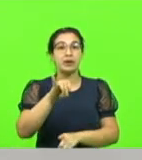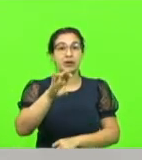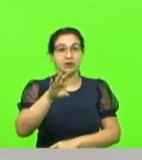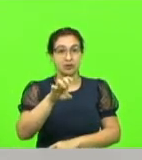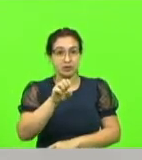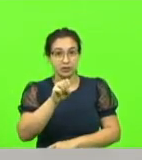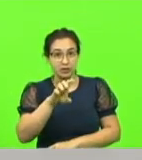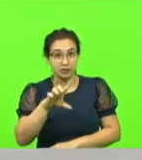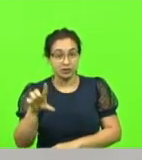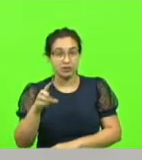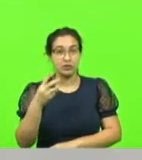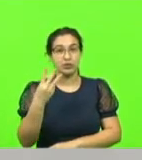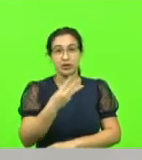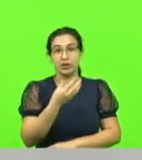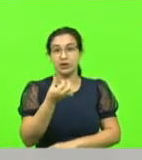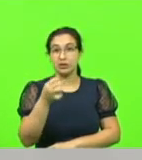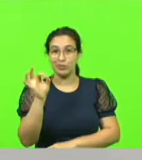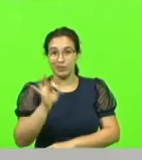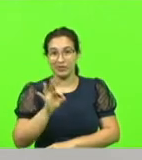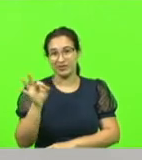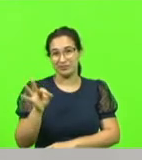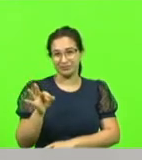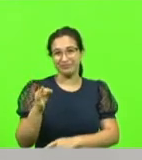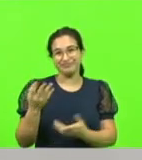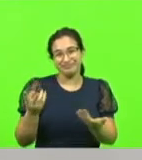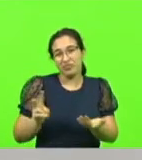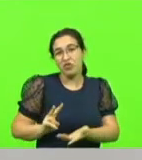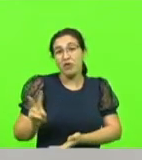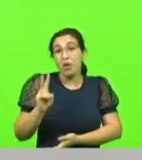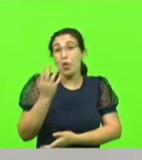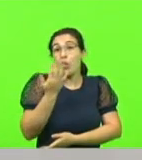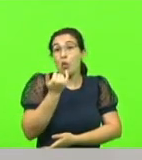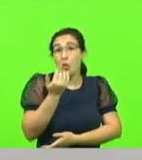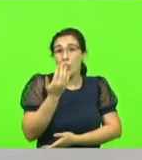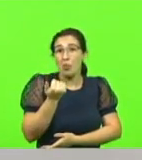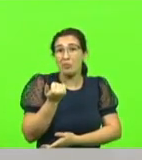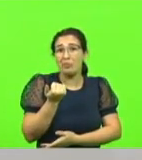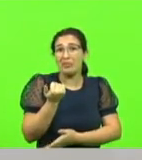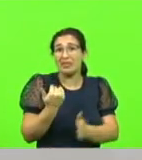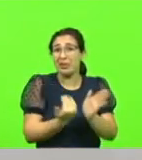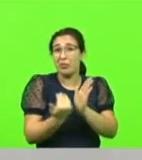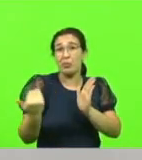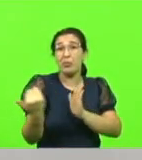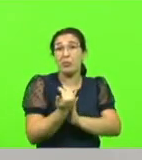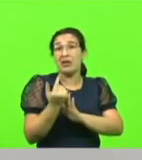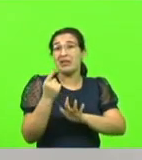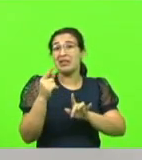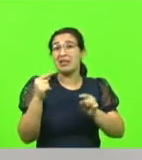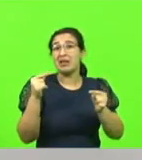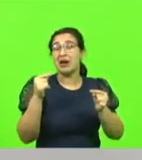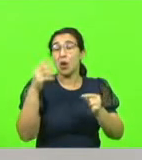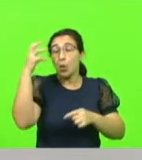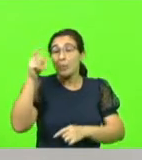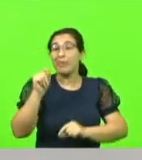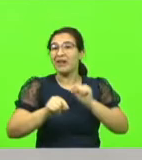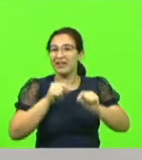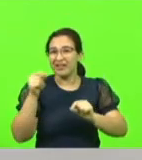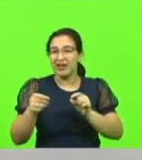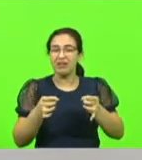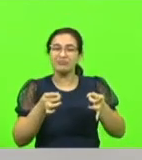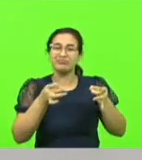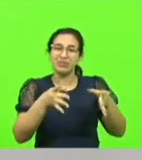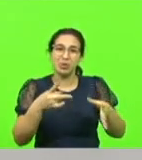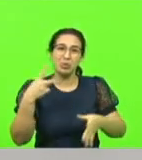33%. Os preços absurdos da comida são resultado do abandono das políticas de segurança alimentar implementadas nesse